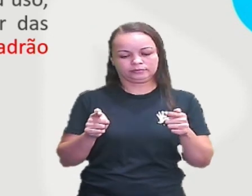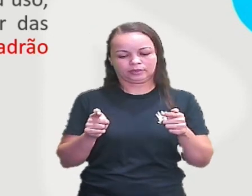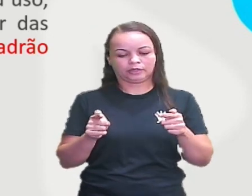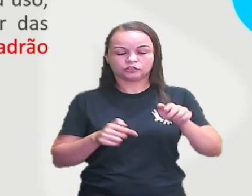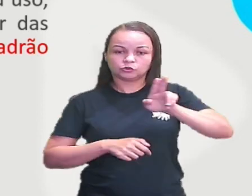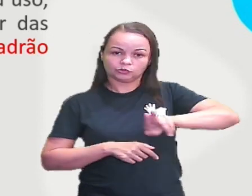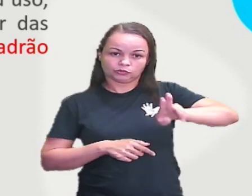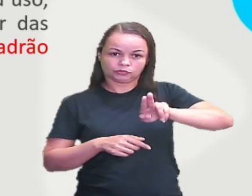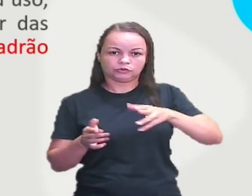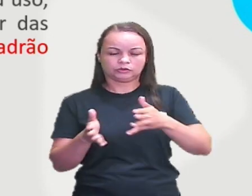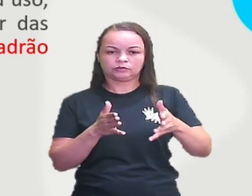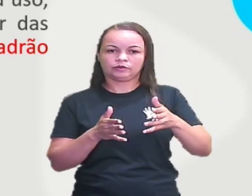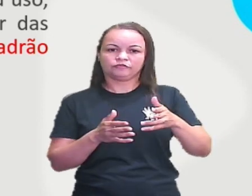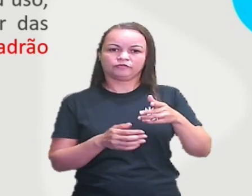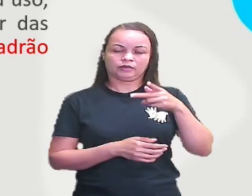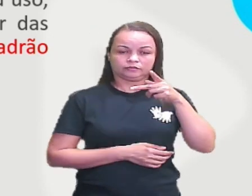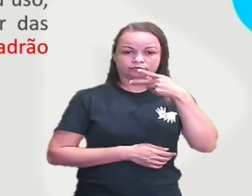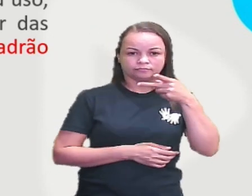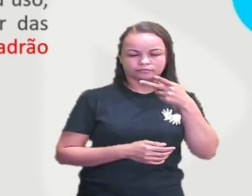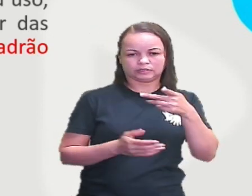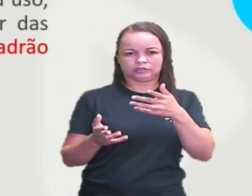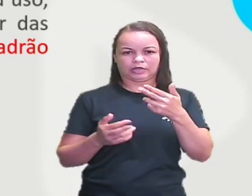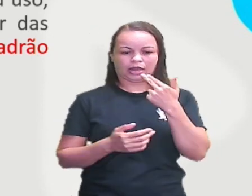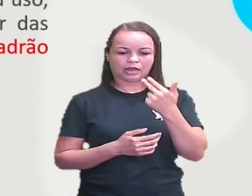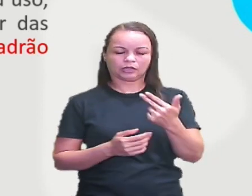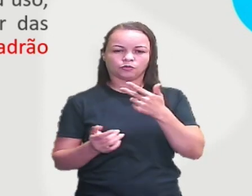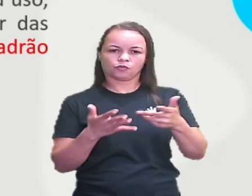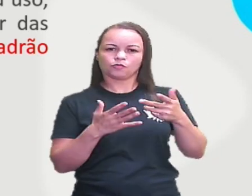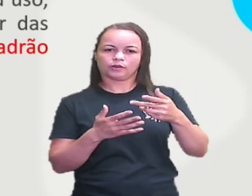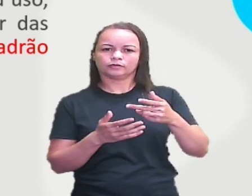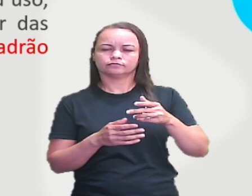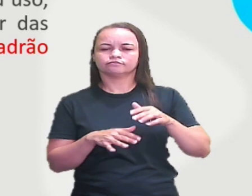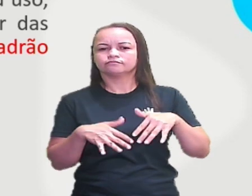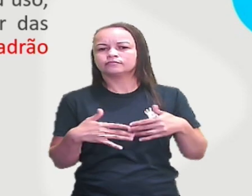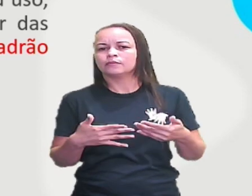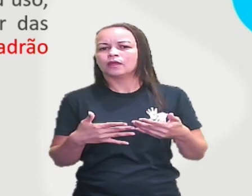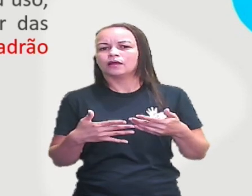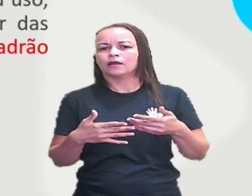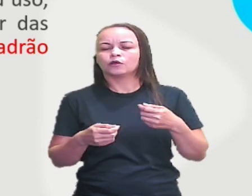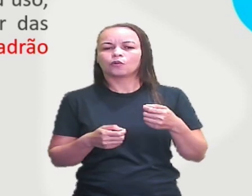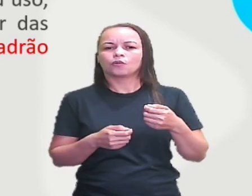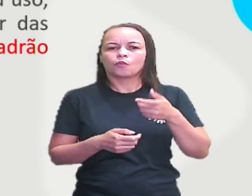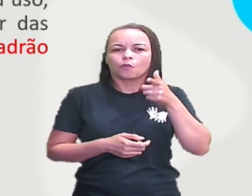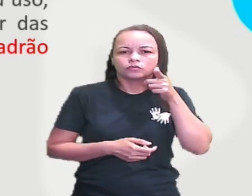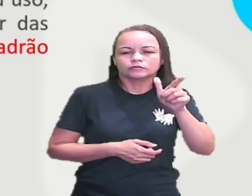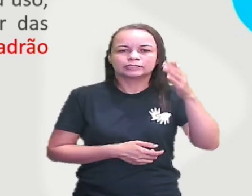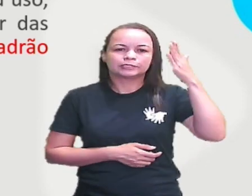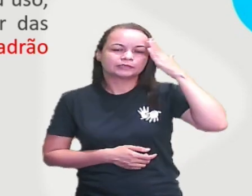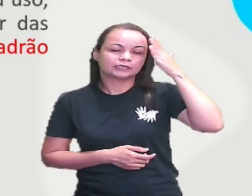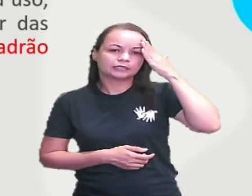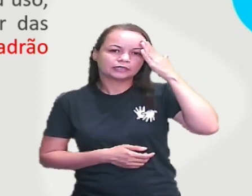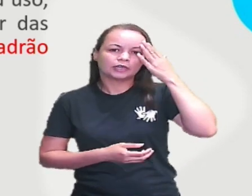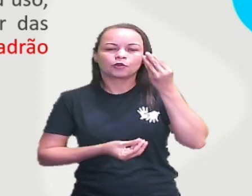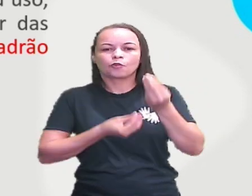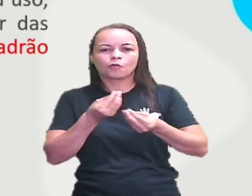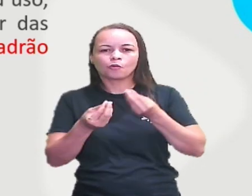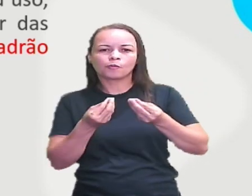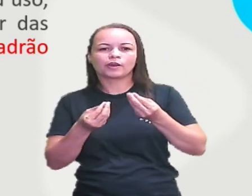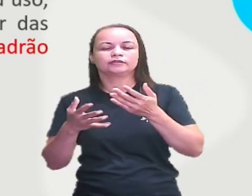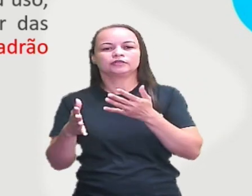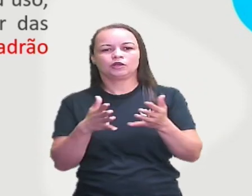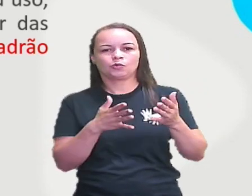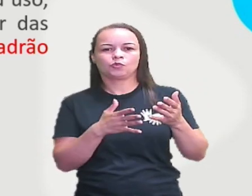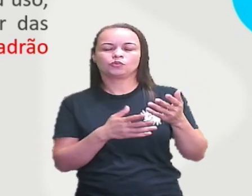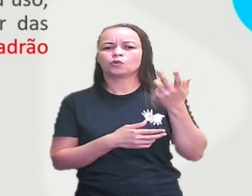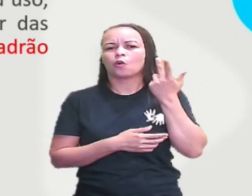que falantes de uma mesma língua, apesar das variações existentes, consigam entender-se por um padrão comum a